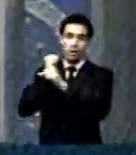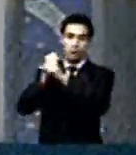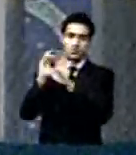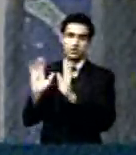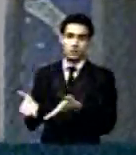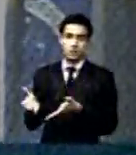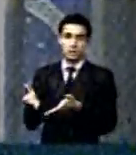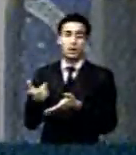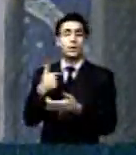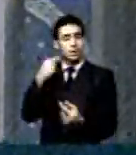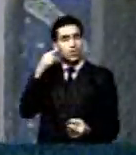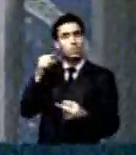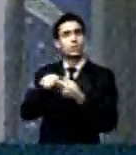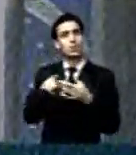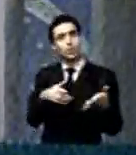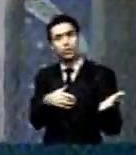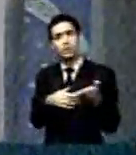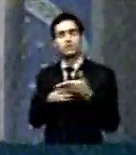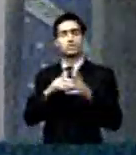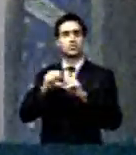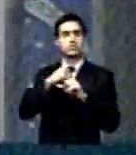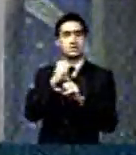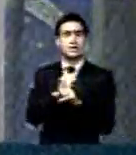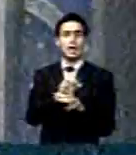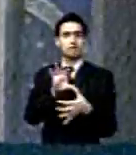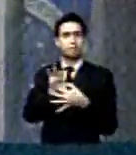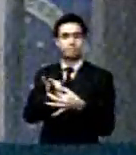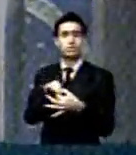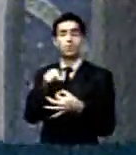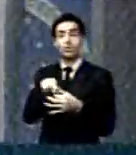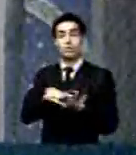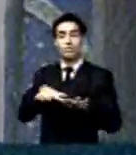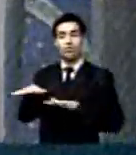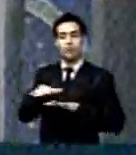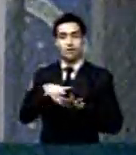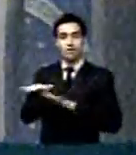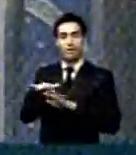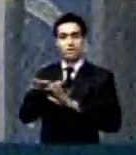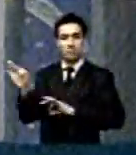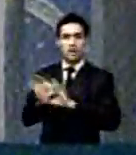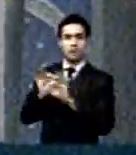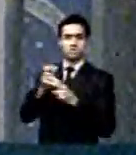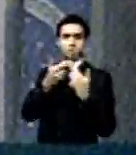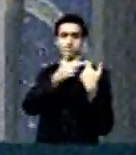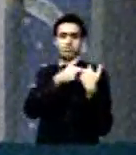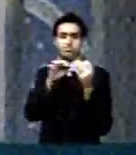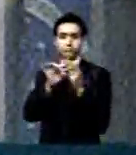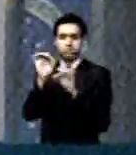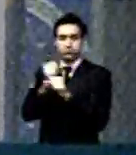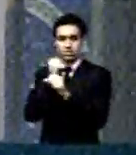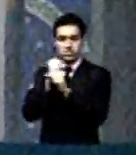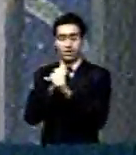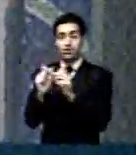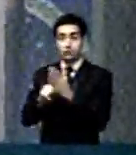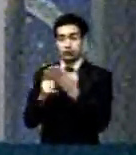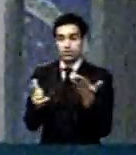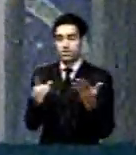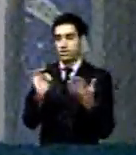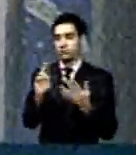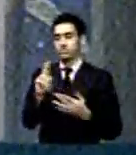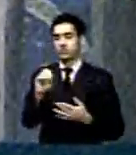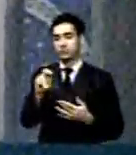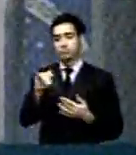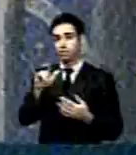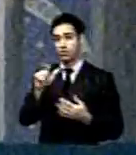queremos somar com toda a sociedade, com o movimento pró-logística da nossa cidade, inclusive o jornal A Tribuna, que é da minha